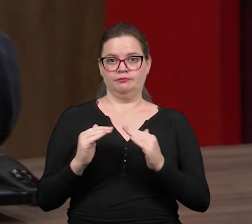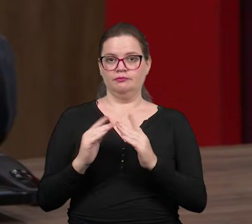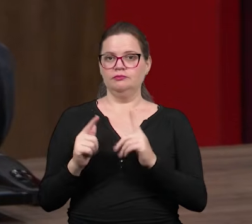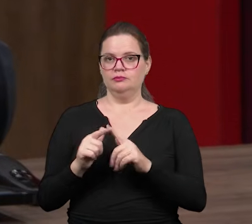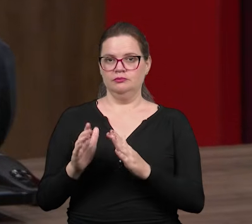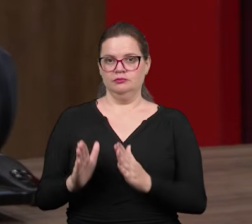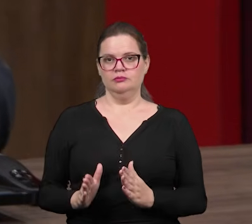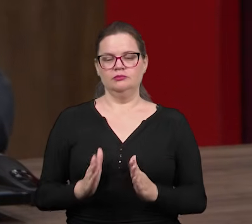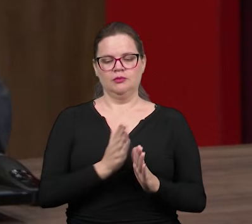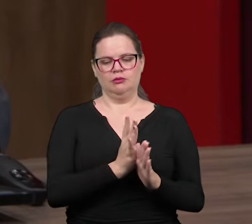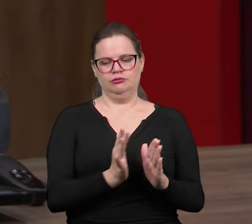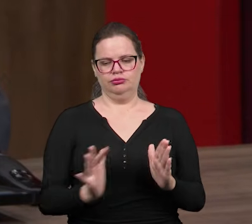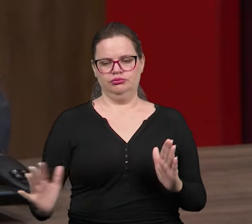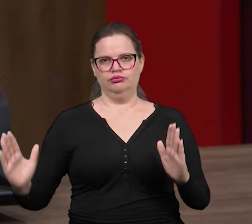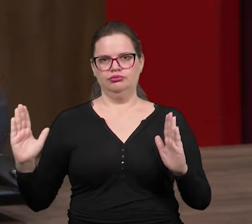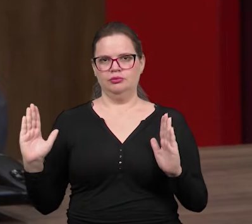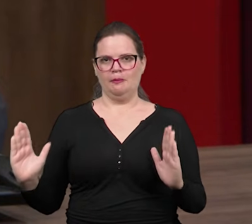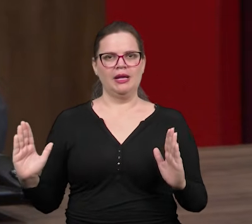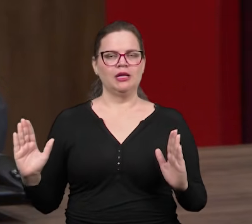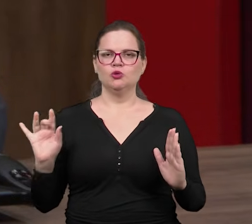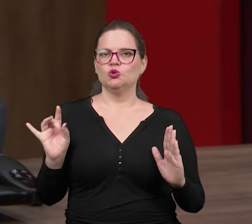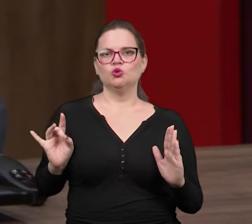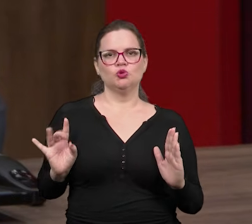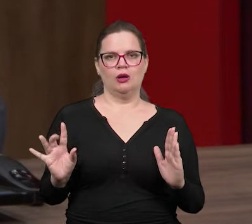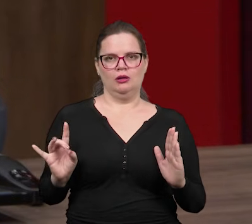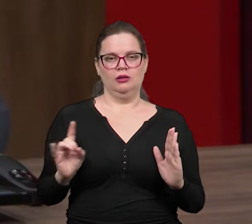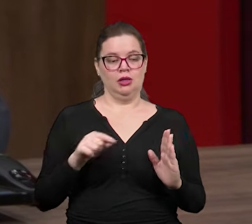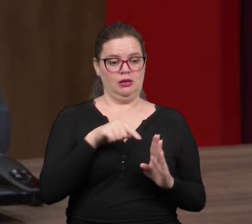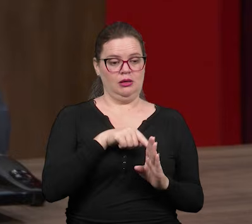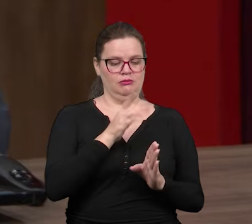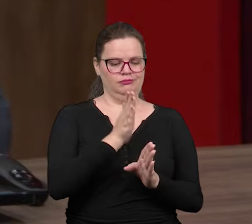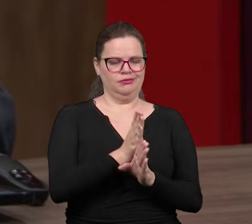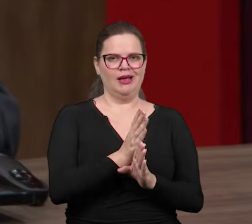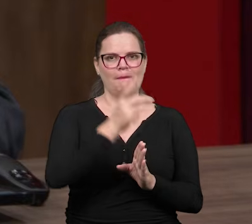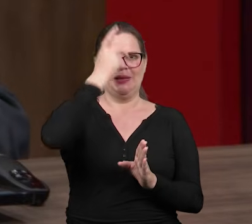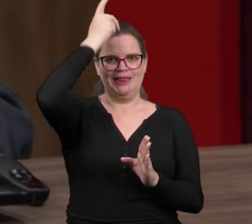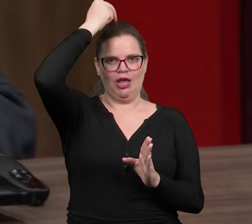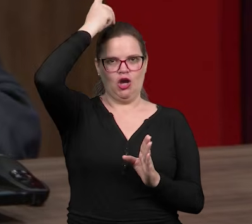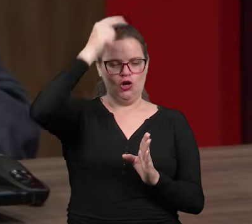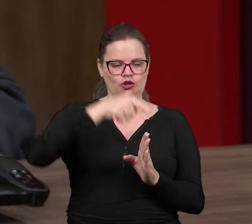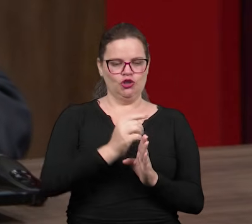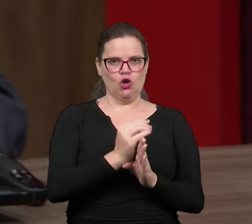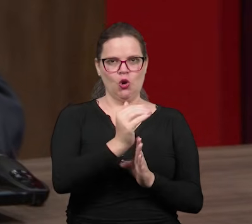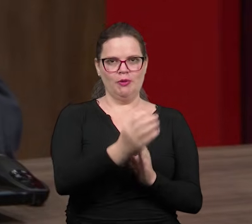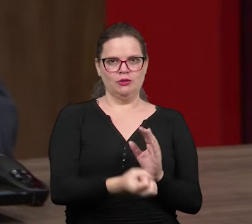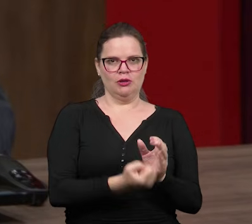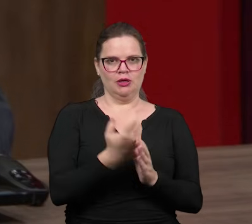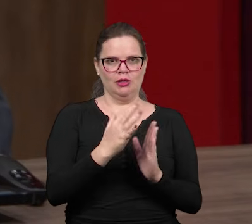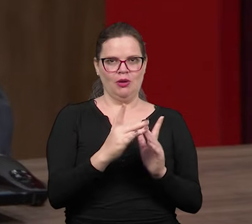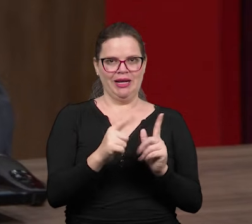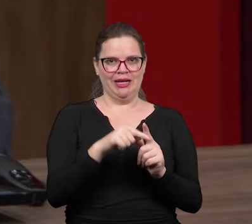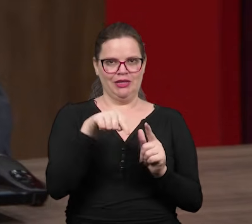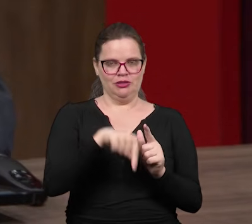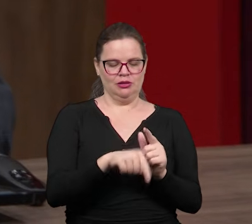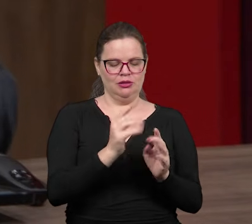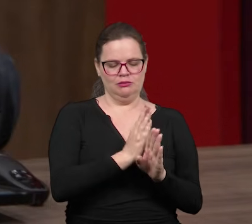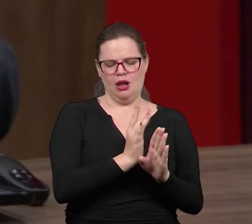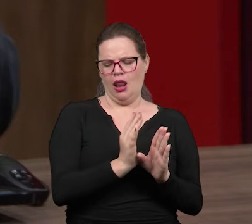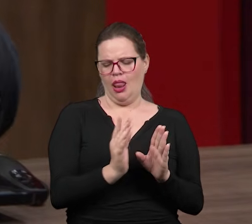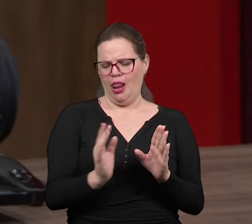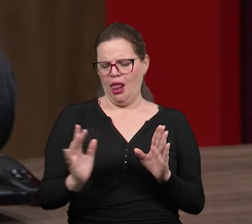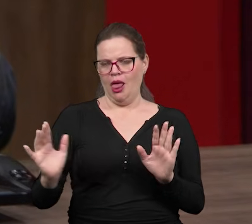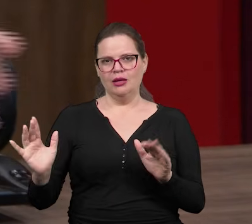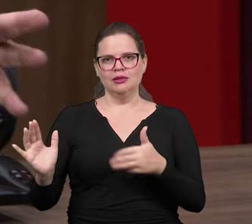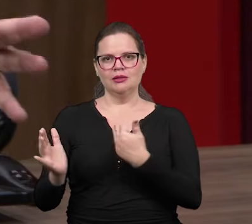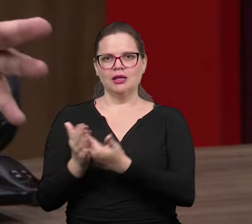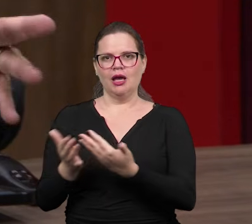gente vamos delimitar esse período aqui para nós entendermos como houve essa manifestação da fé na igreja e como já desde